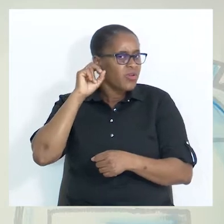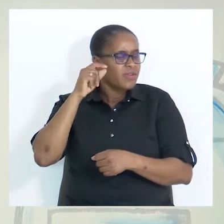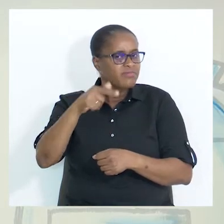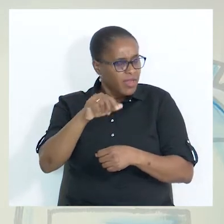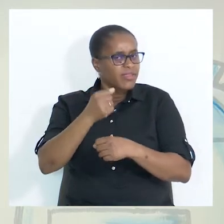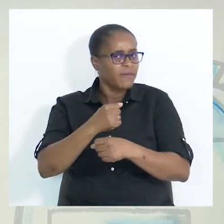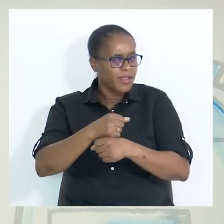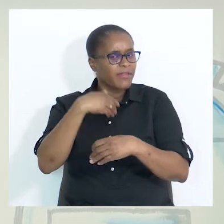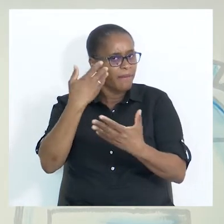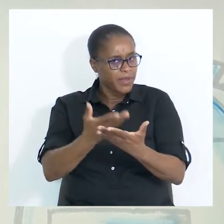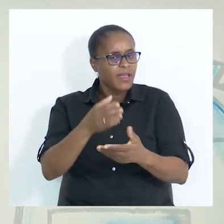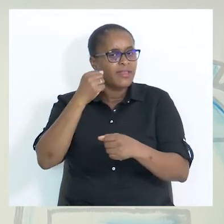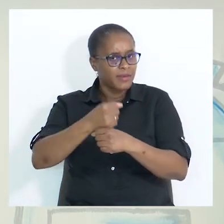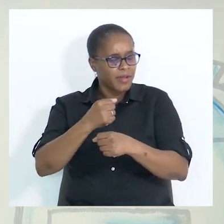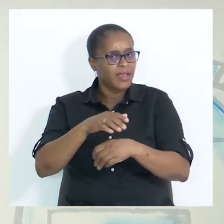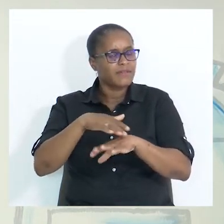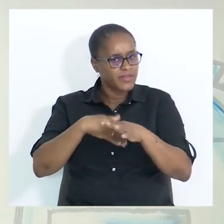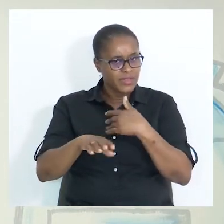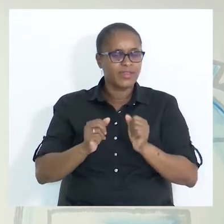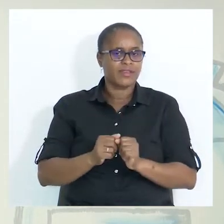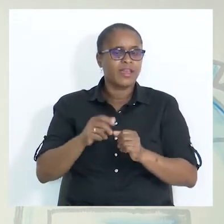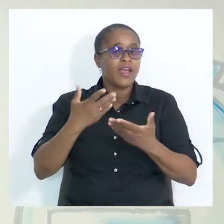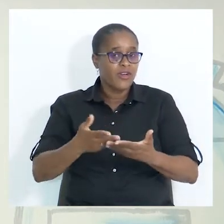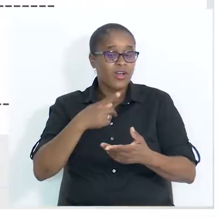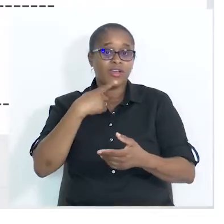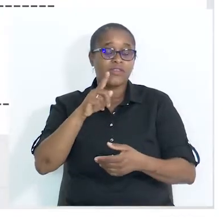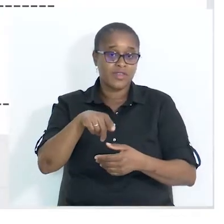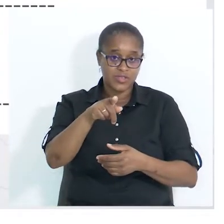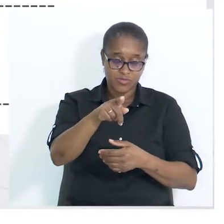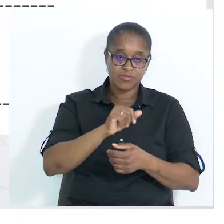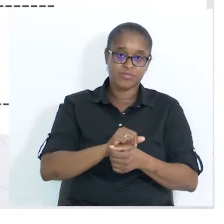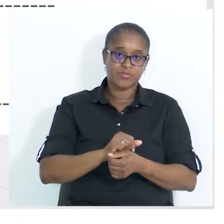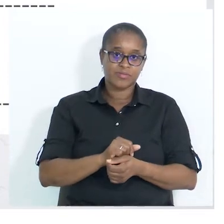agir, tens que aplicar, tens que atuar. Então chegou a tua vez de,